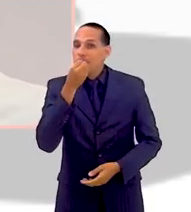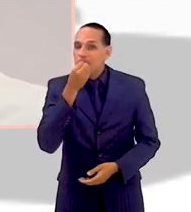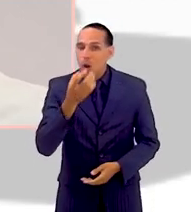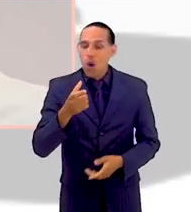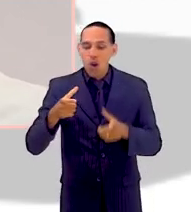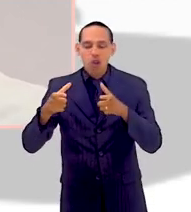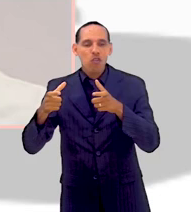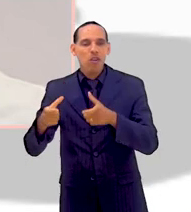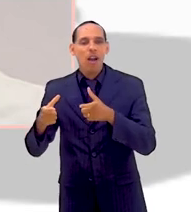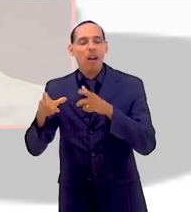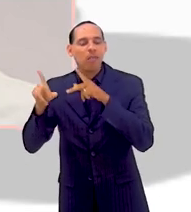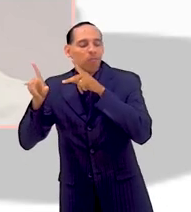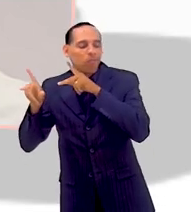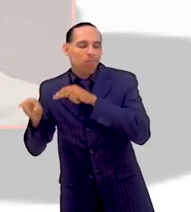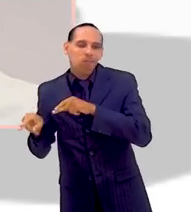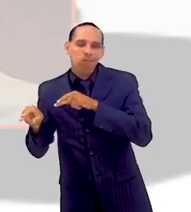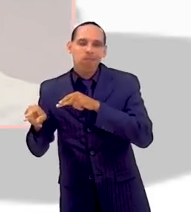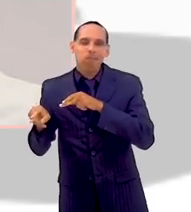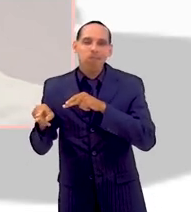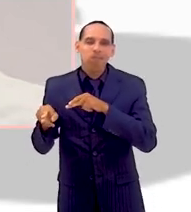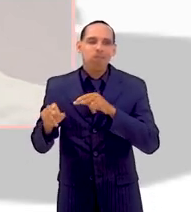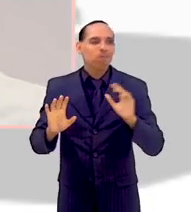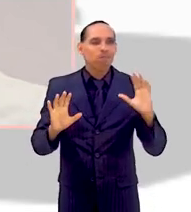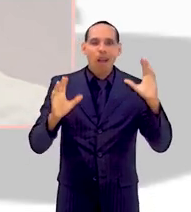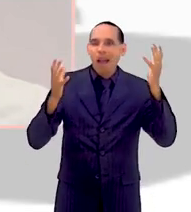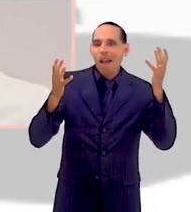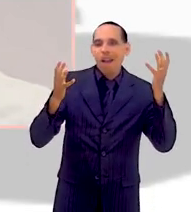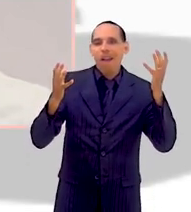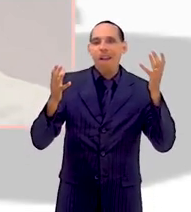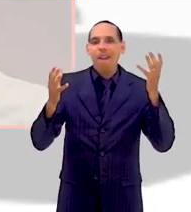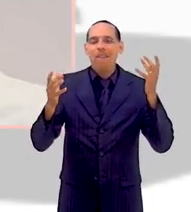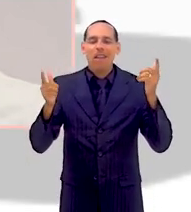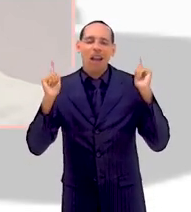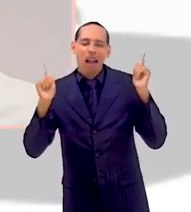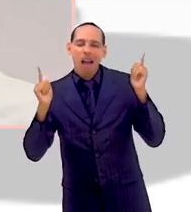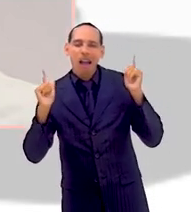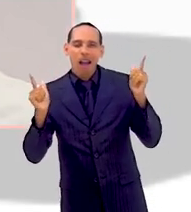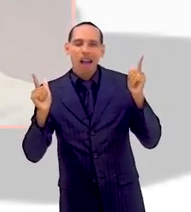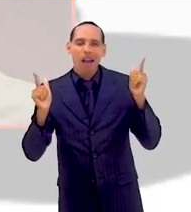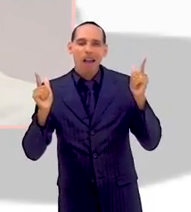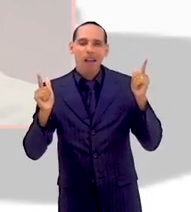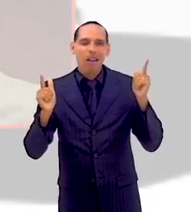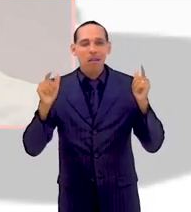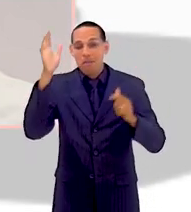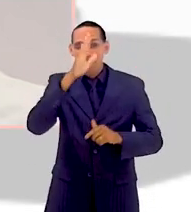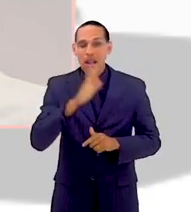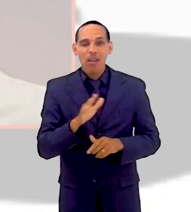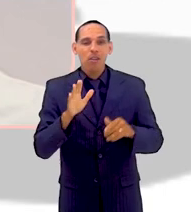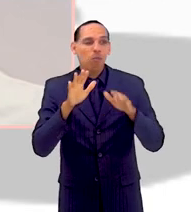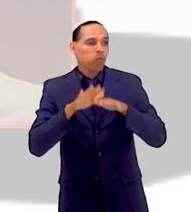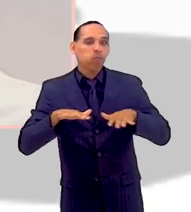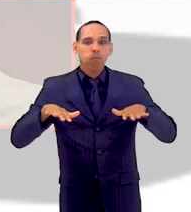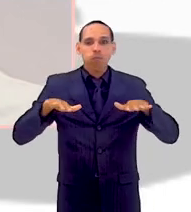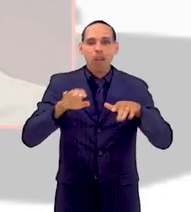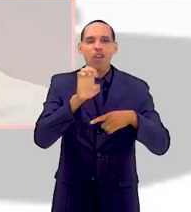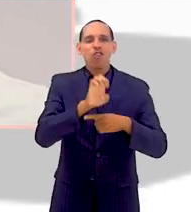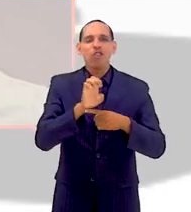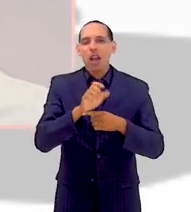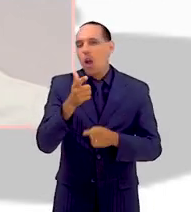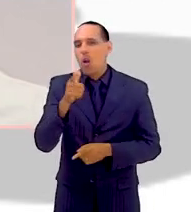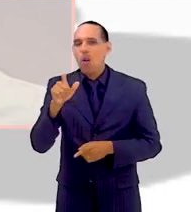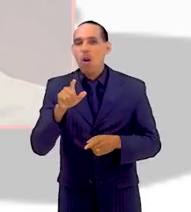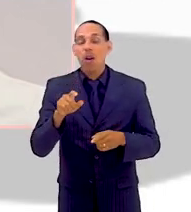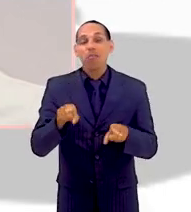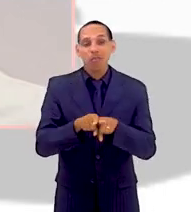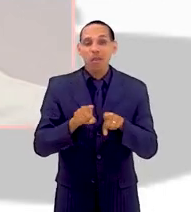de destinos, de atrações para todo o Brasil, e as pessoas vieram também de fora dos estados, e eventualmente alguns